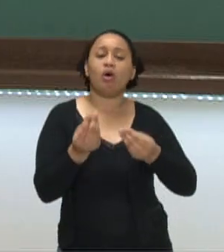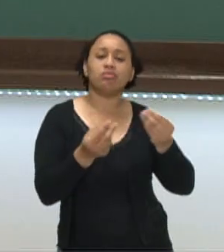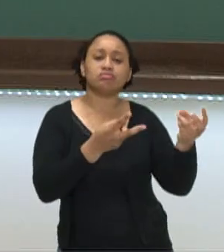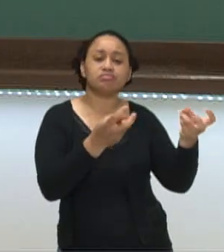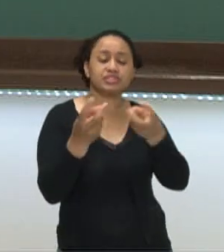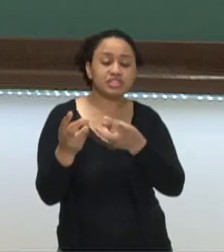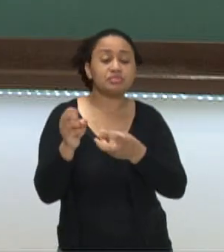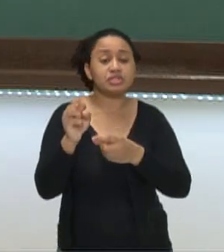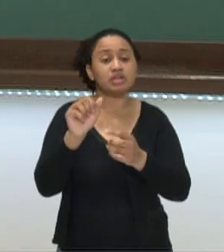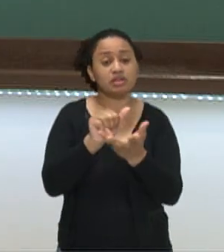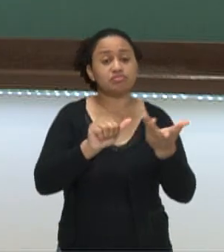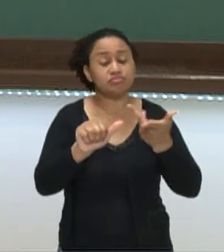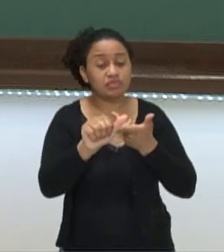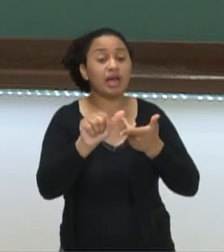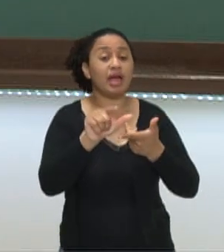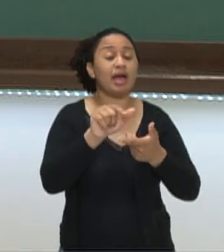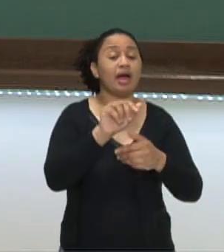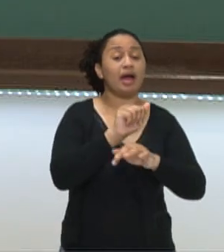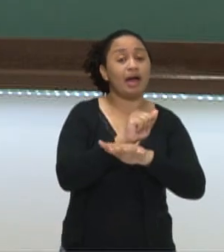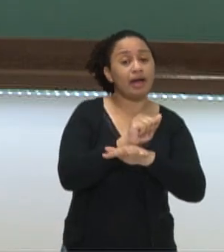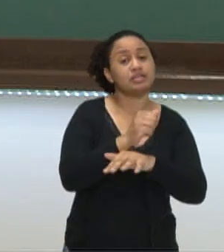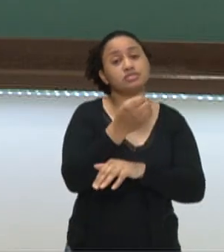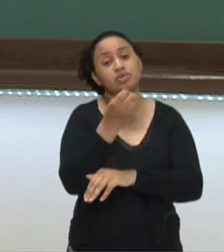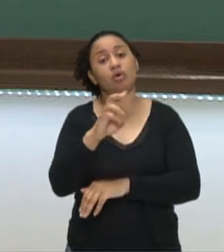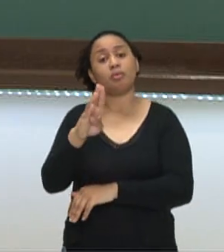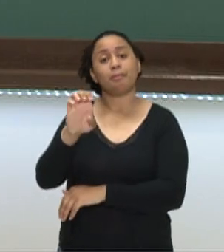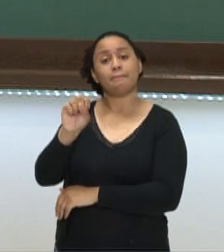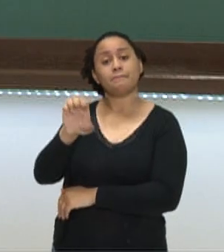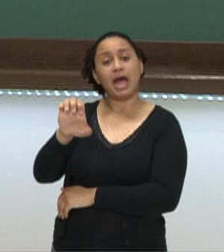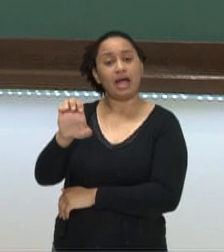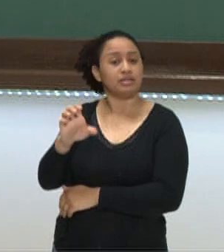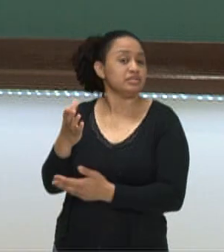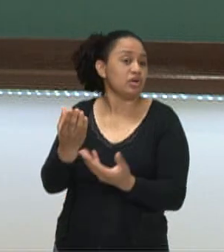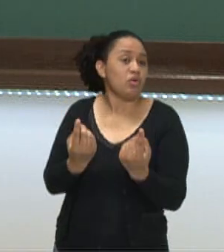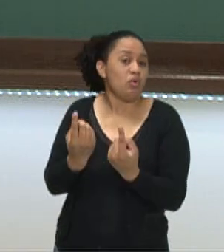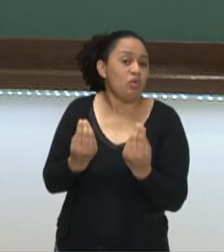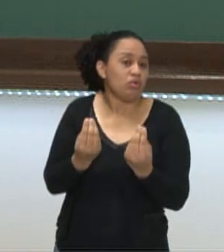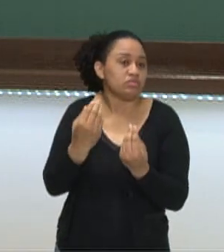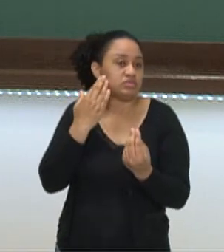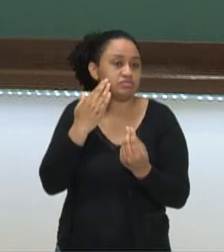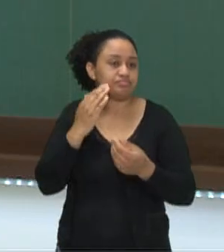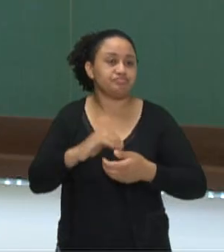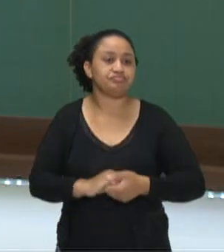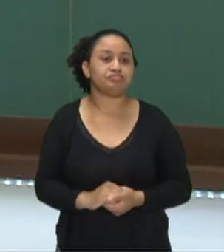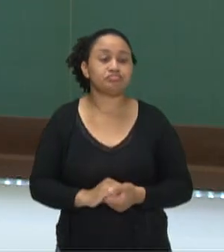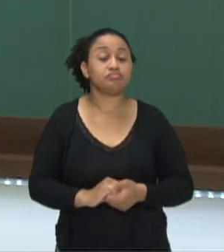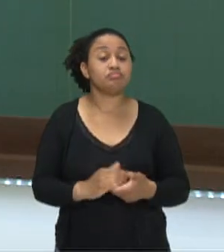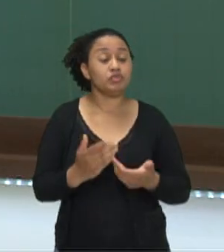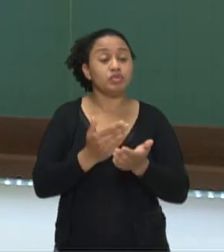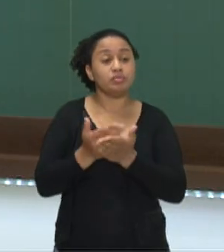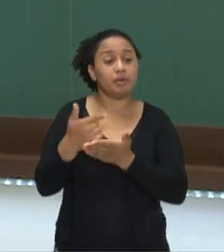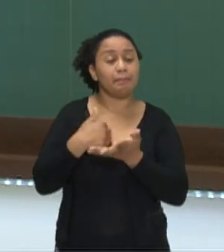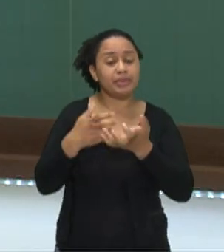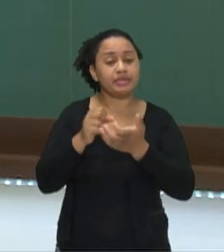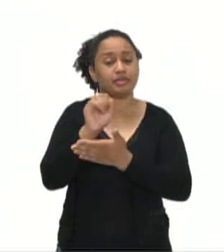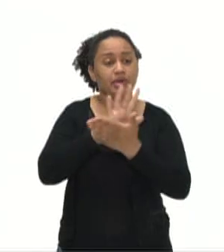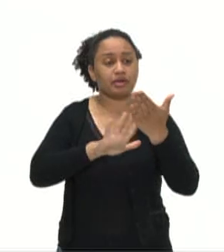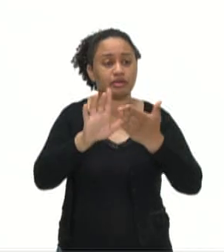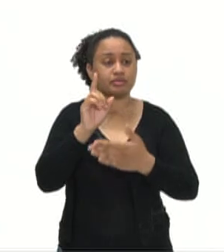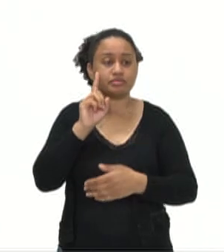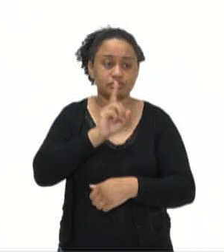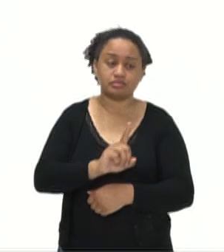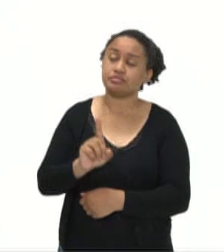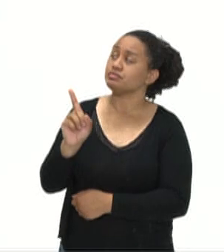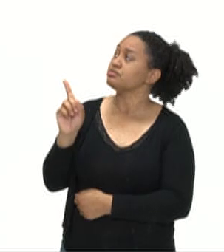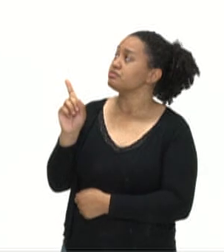se uma substância é ácida ou é básica? Então, vamos lá. Para começar, então, dá uma olhada aqui nessa imagem. Nós